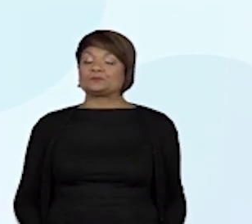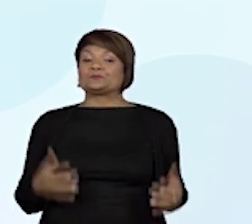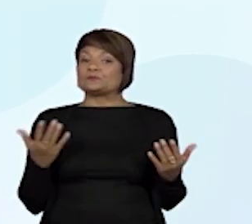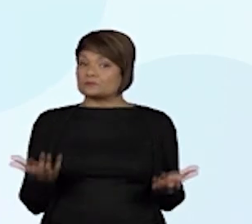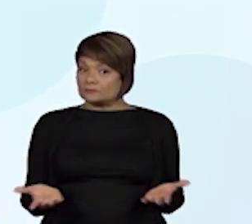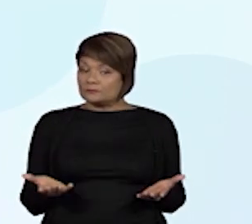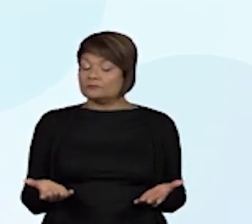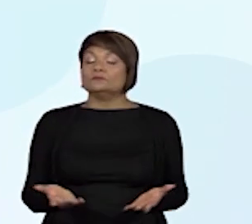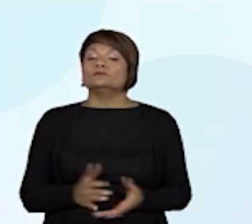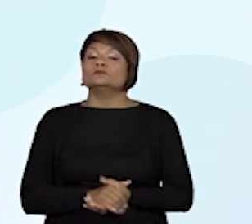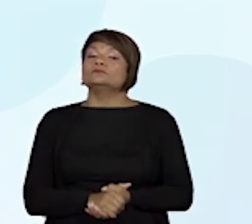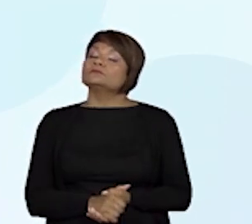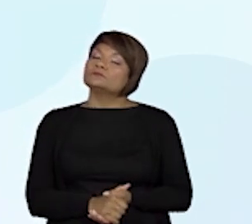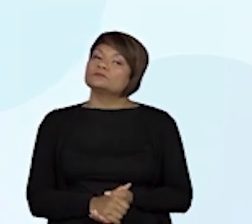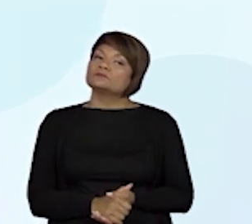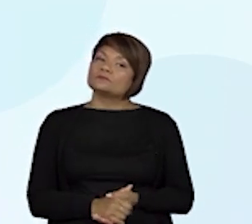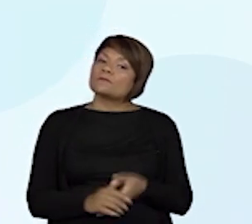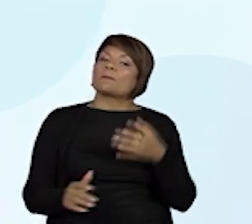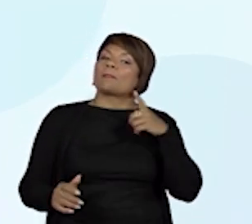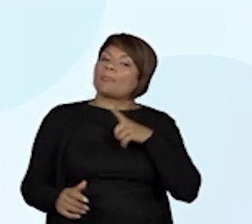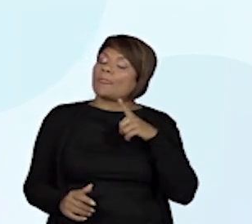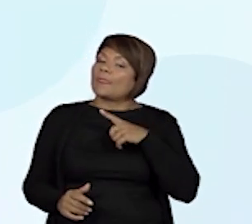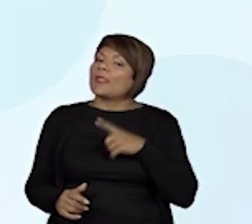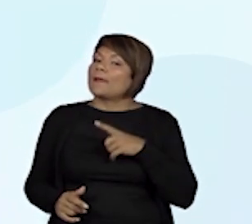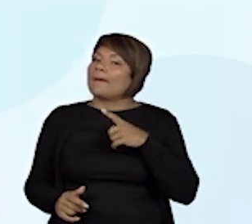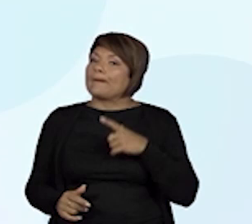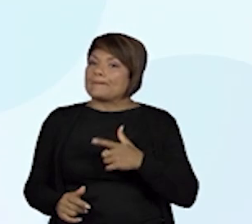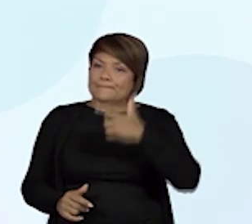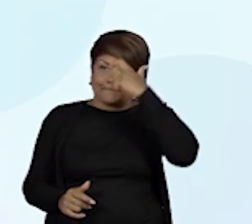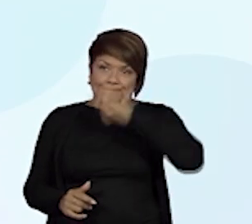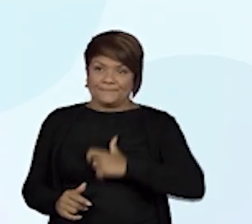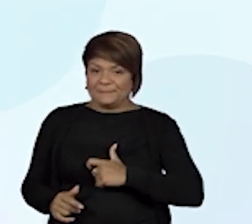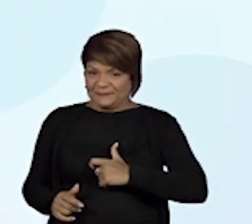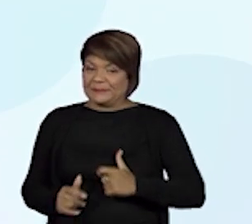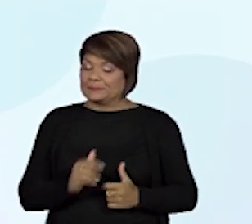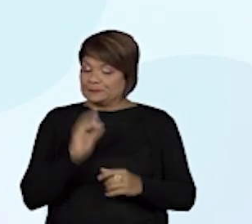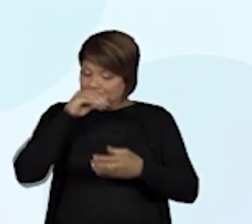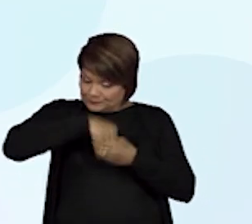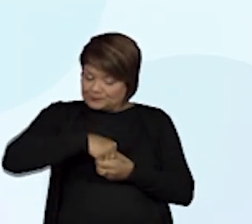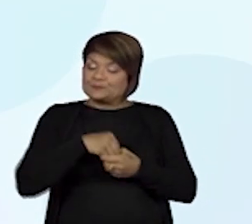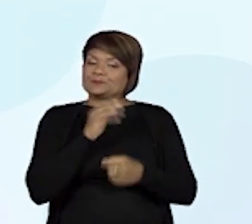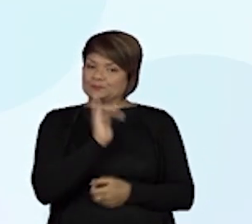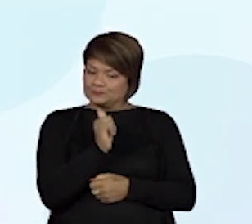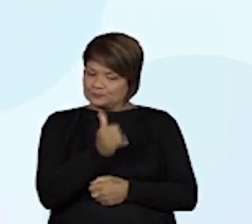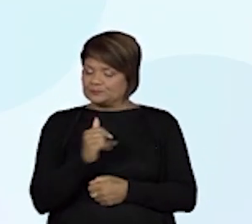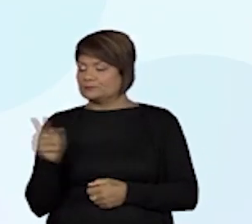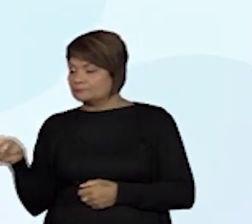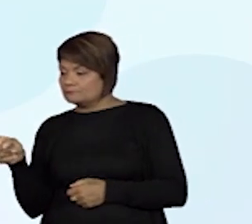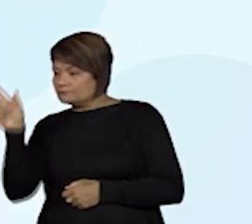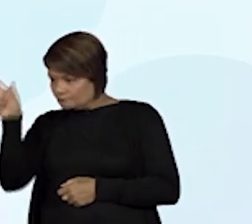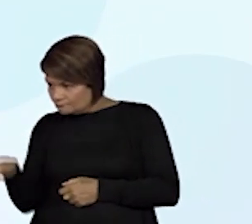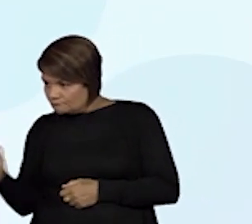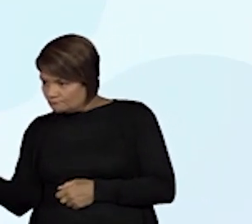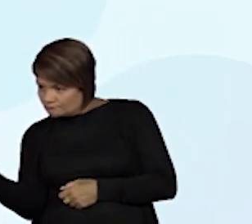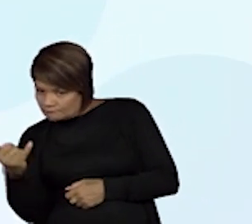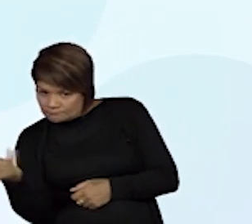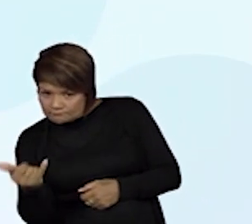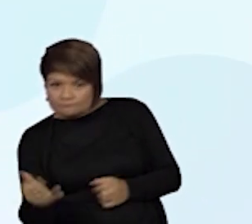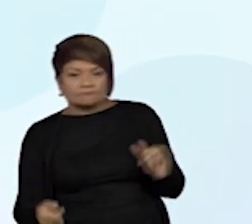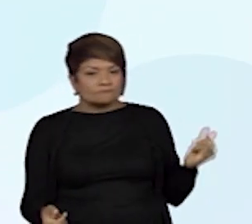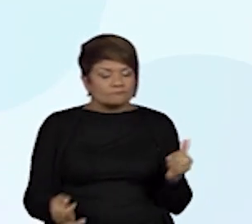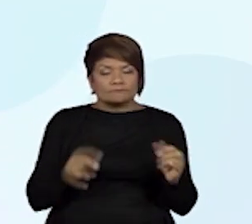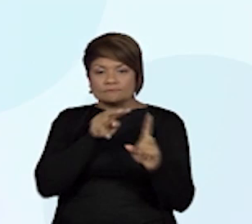ele passa a ter essa voz dele dentro da narrativa. E essa perspectiva que eu estou